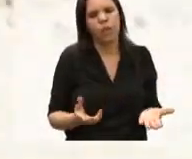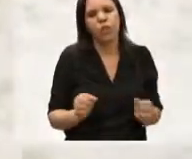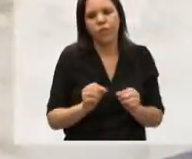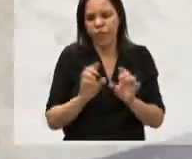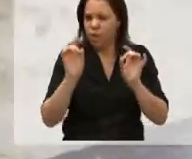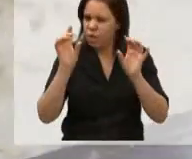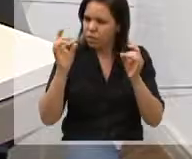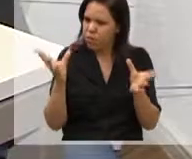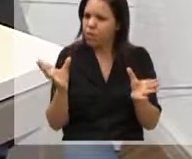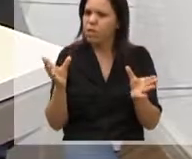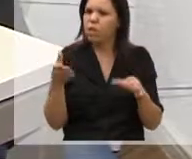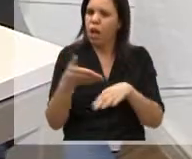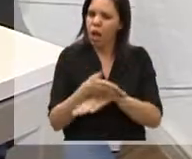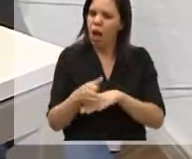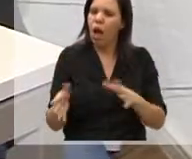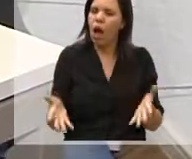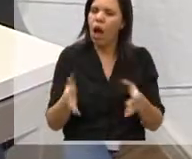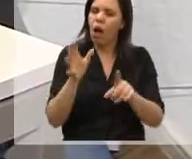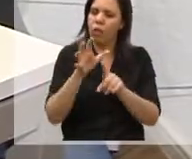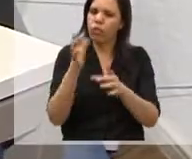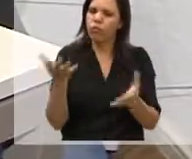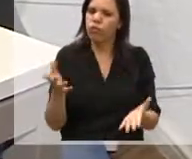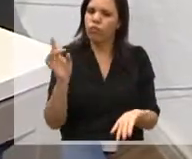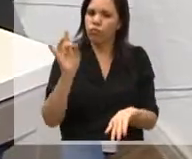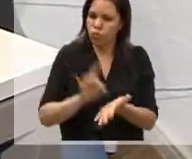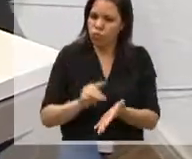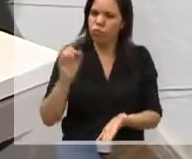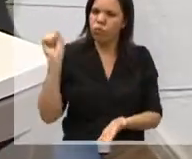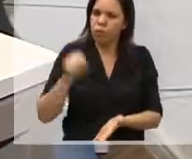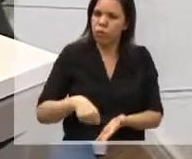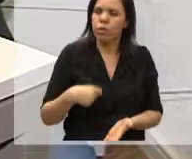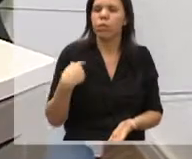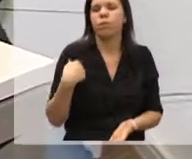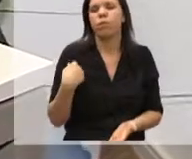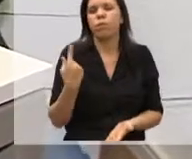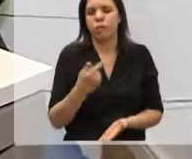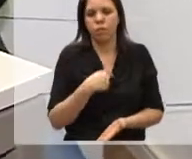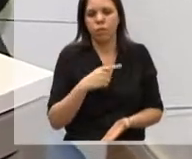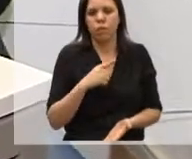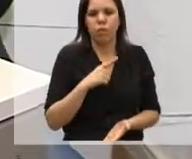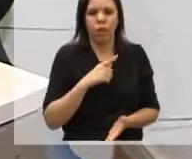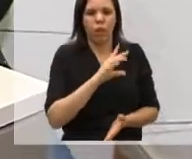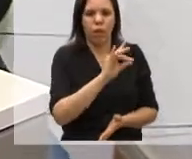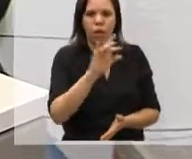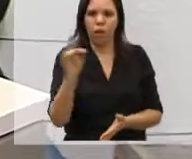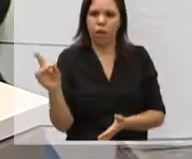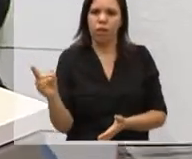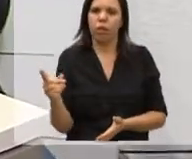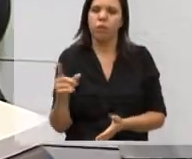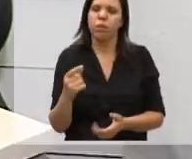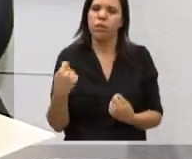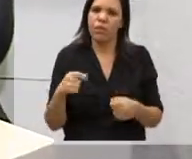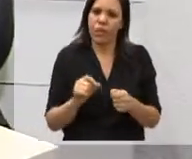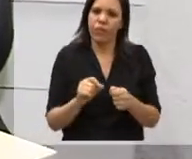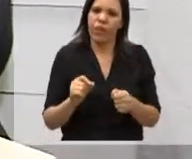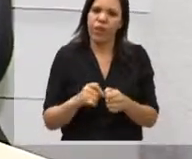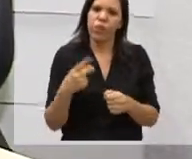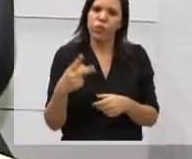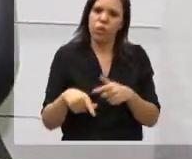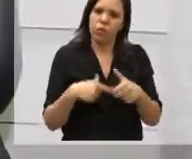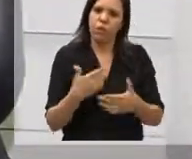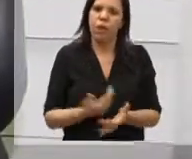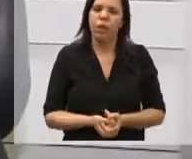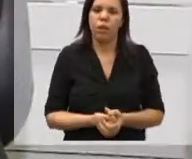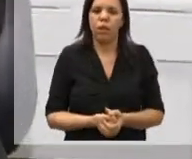na comunidade? Exatamente. Nós temos que partir do pressuposto. Cada um deve fazer a sua parte,